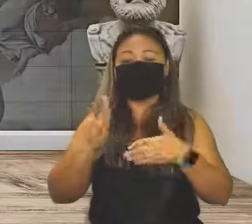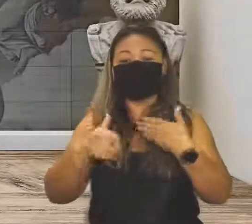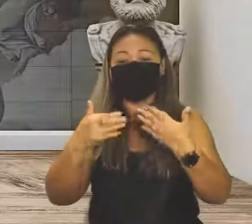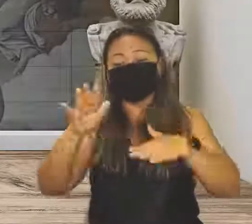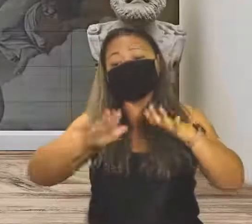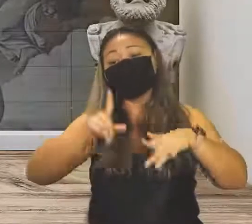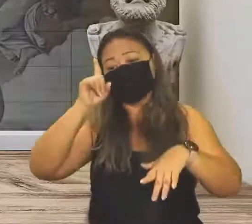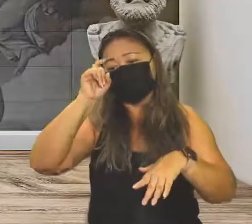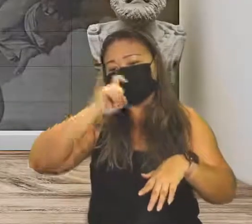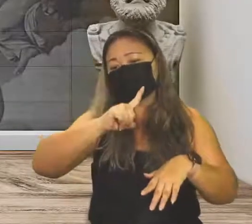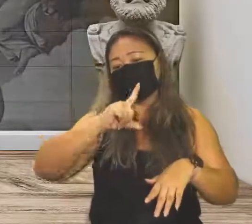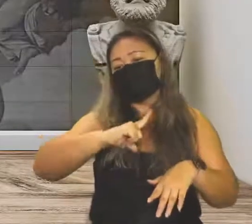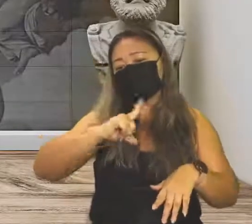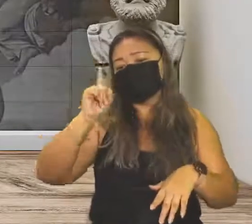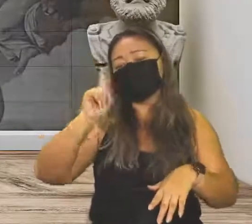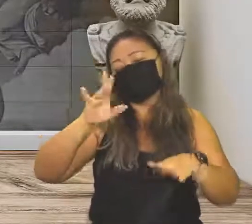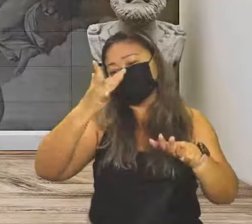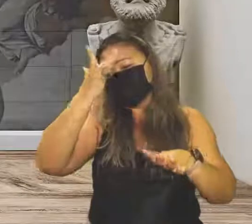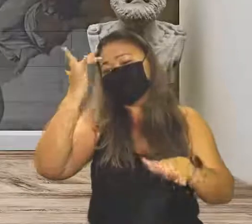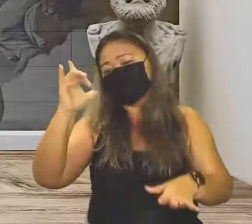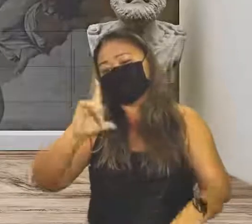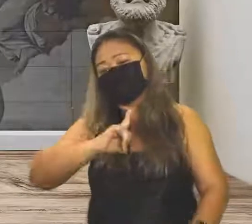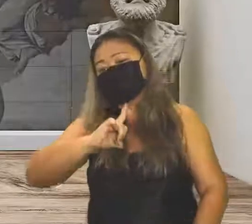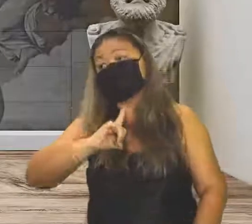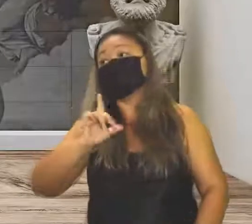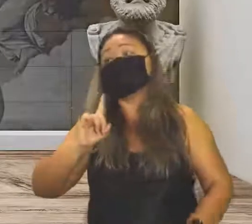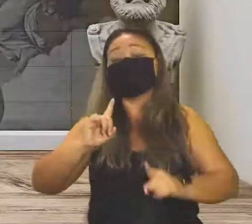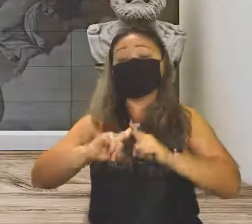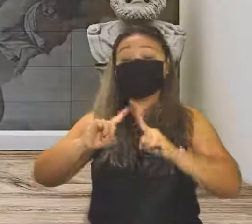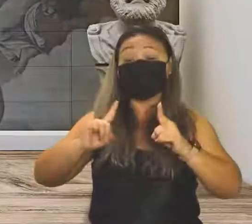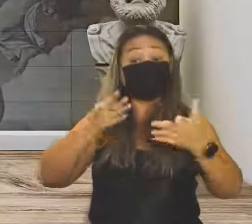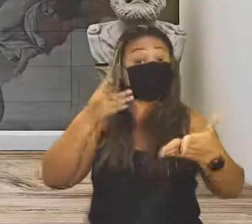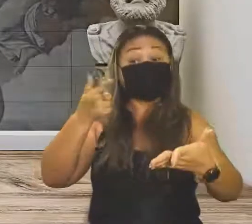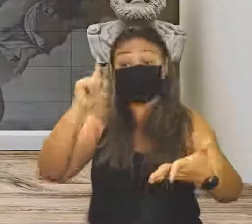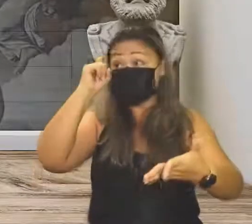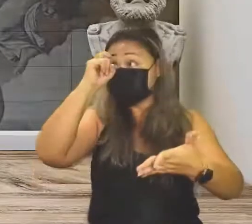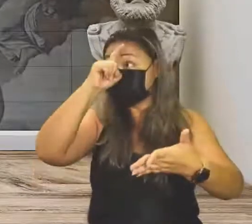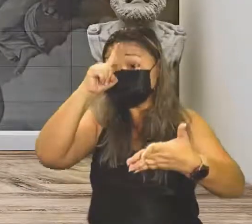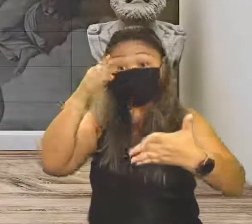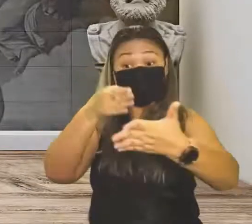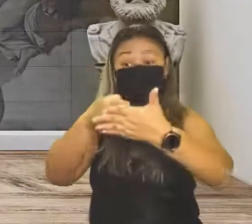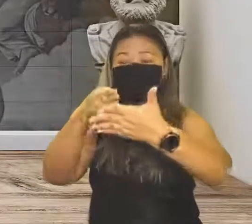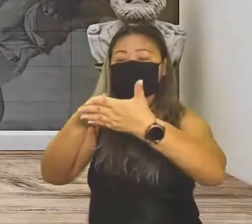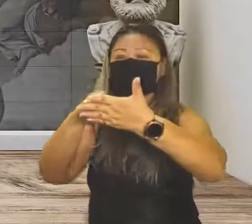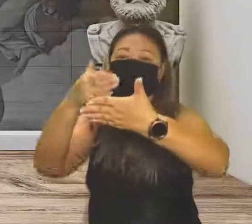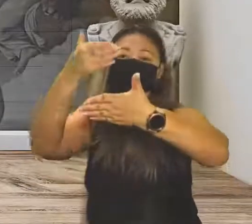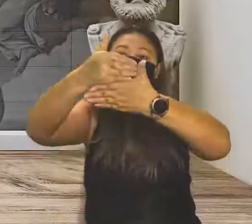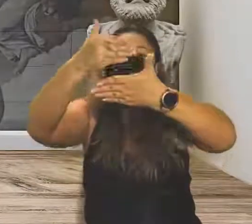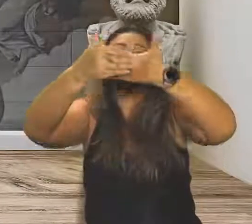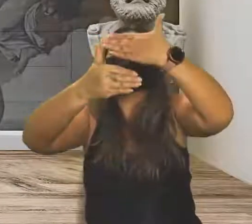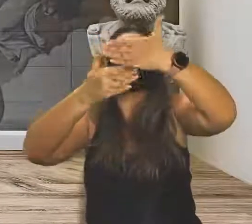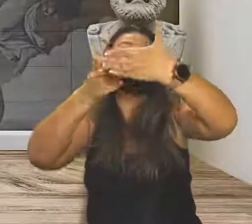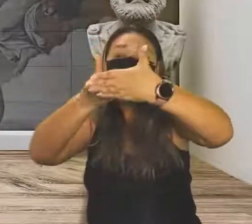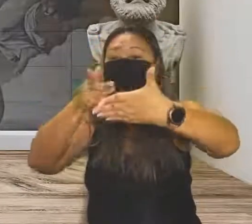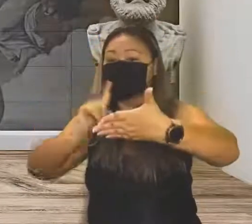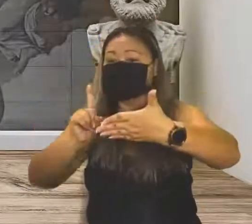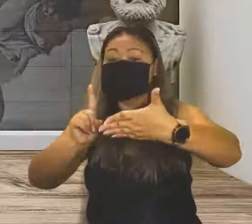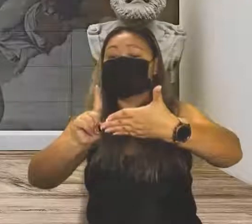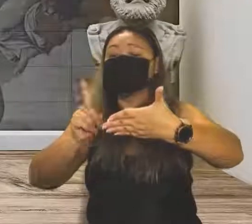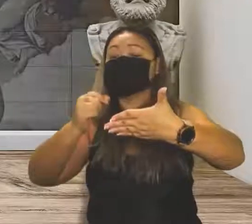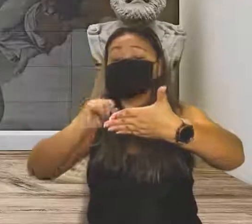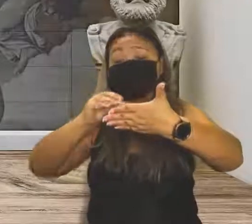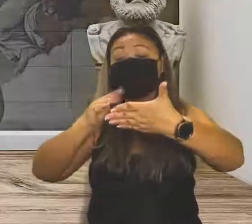Temos dificuldade, todo mundo tem. Só que a dificuldade não é uma barreira, um muro para ficar na sua frente. A dificuldade tem que